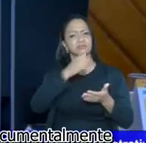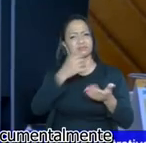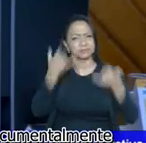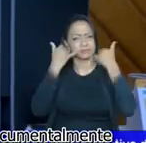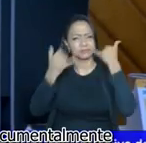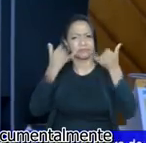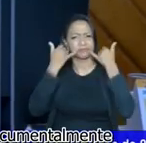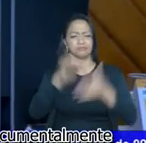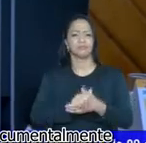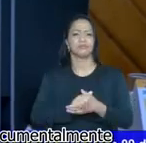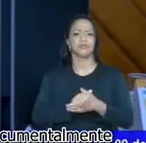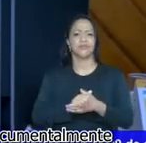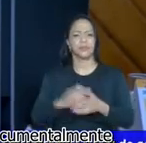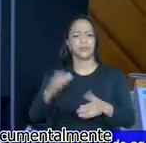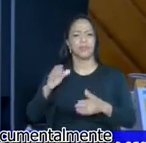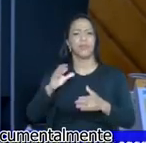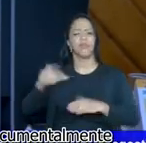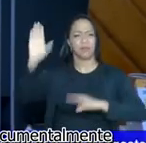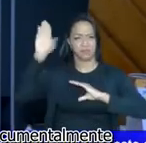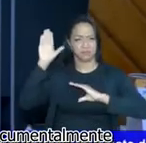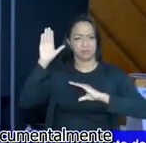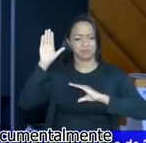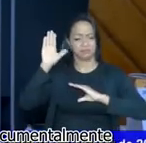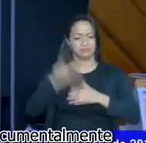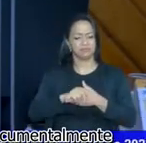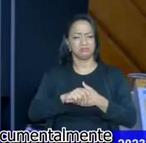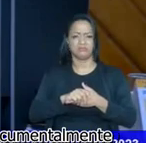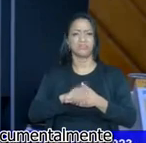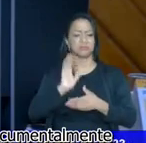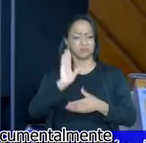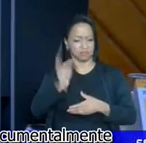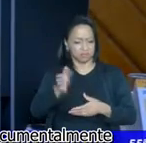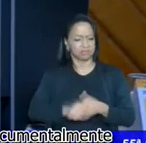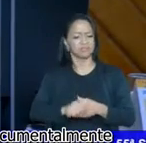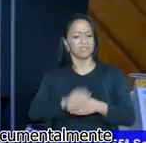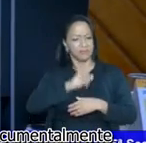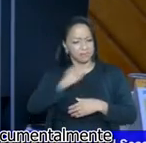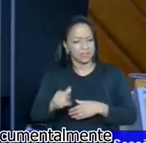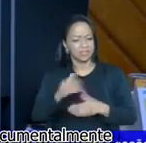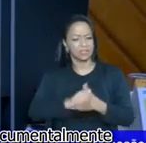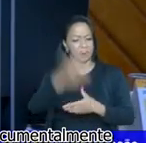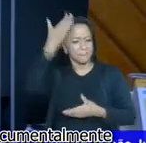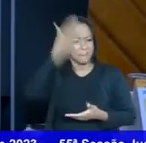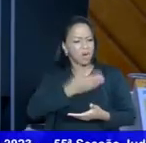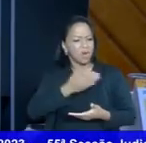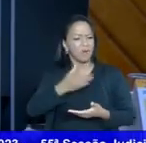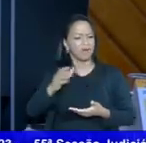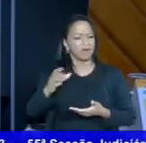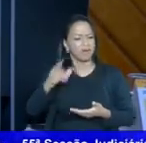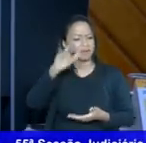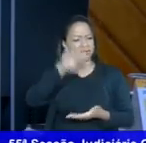Quando o candidato alega que realizou um ato e não prova